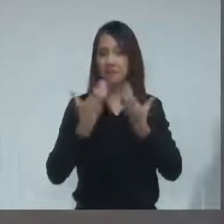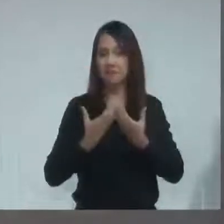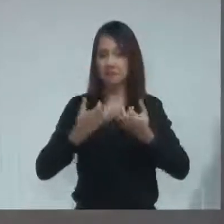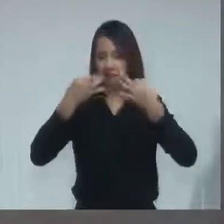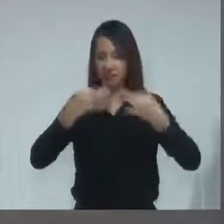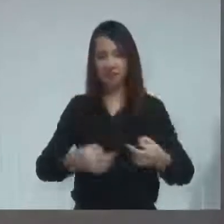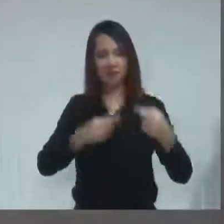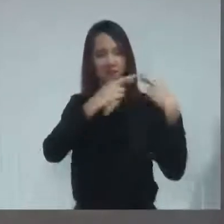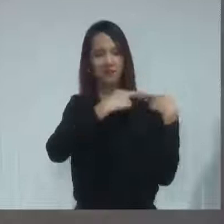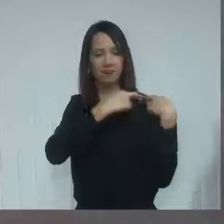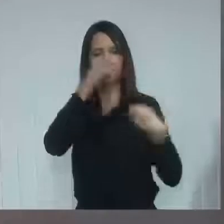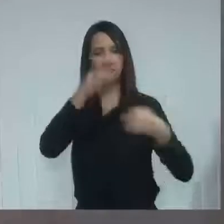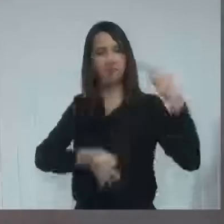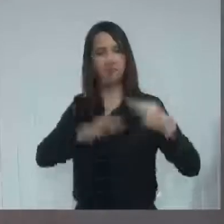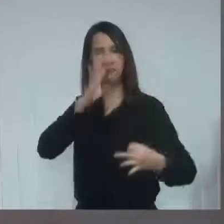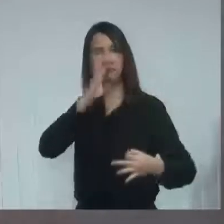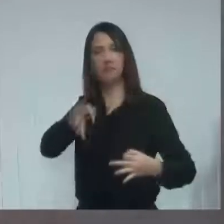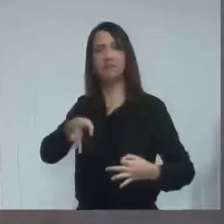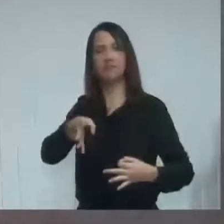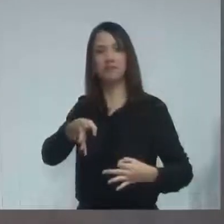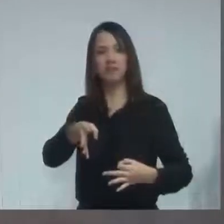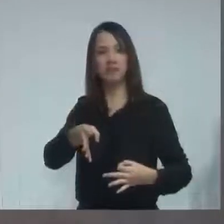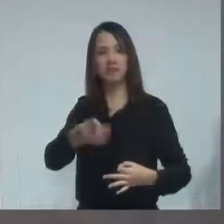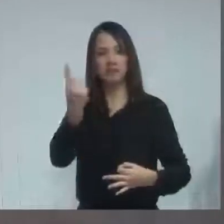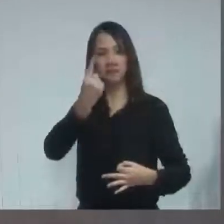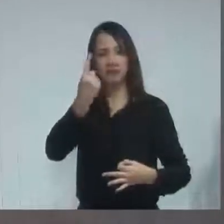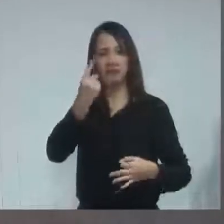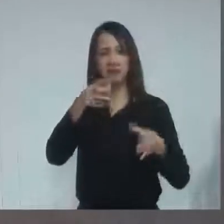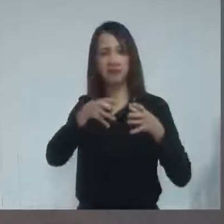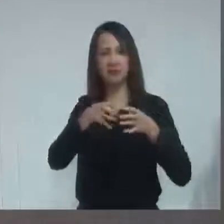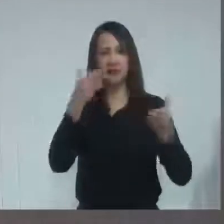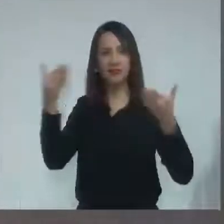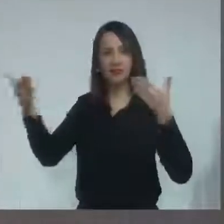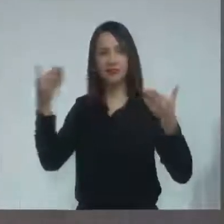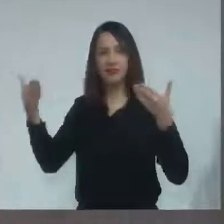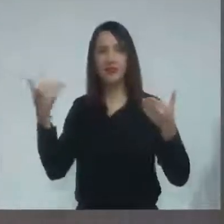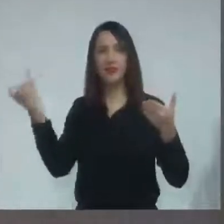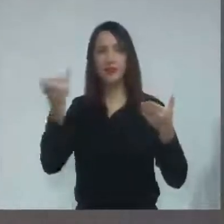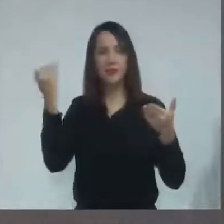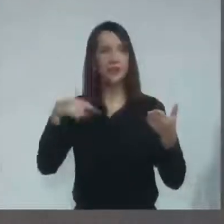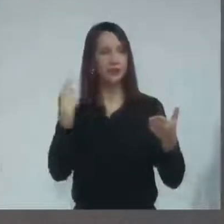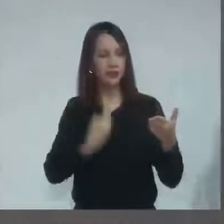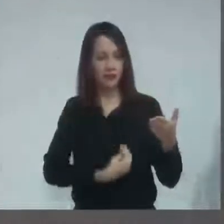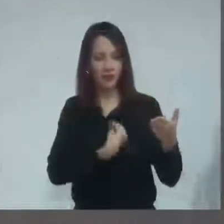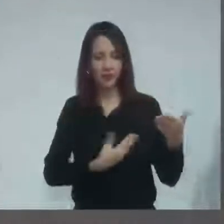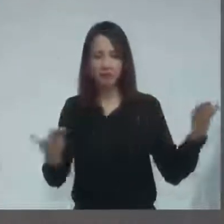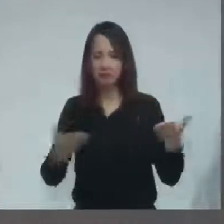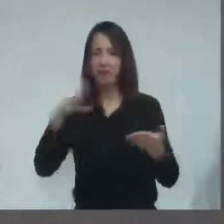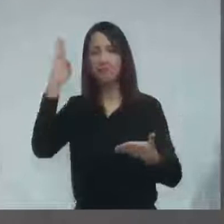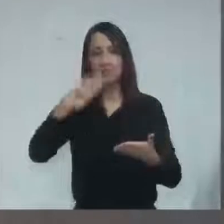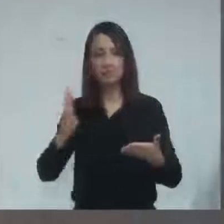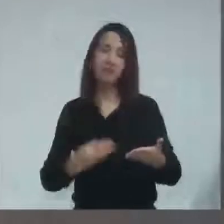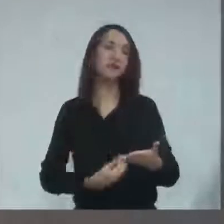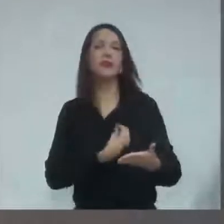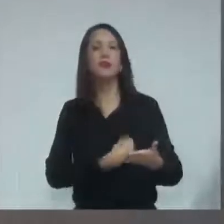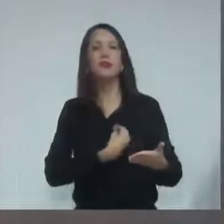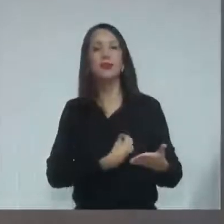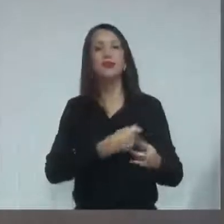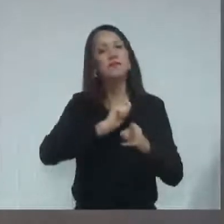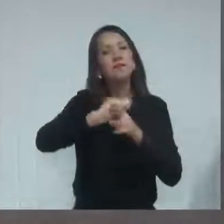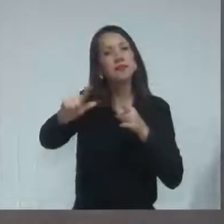papel de julgar. Então, acho que essa é uma primeira analogia. Uma segunda analogia importante que nós vivemos, o Brasil viveu, é o processo de